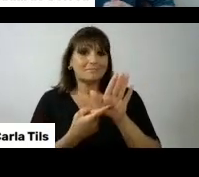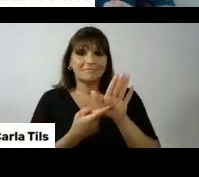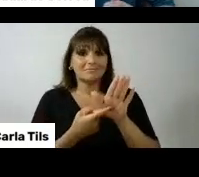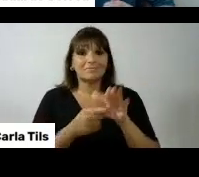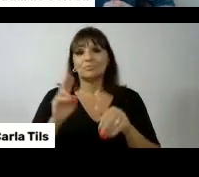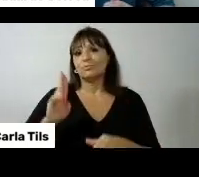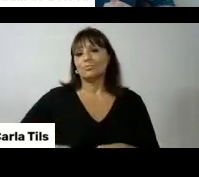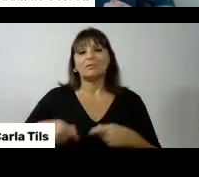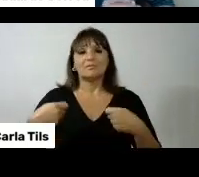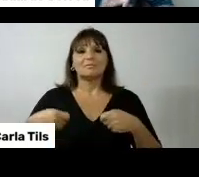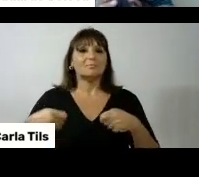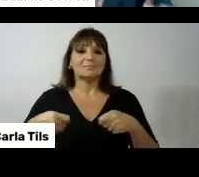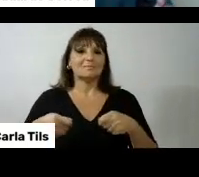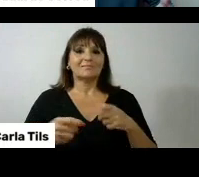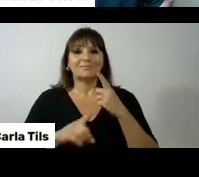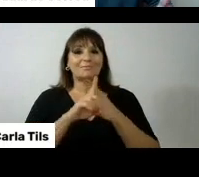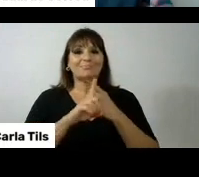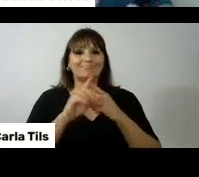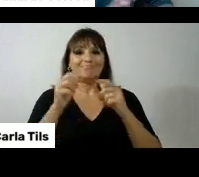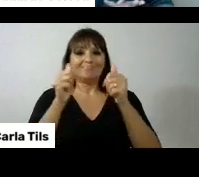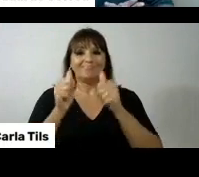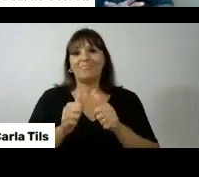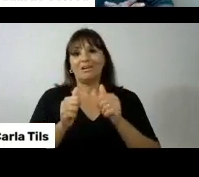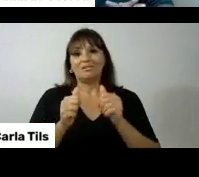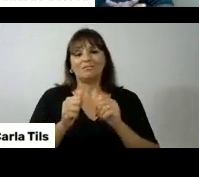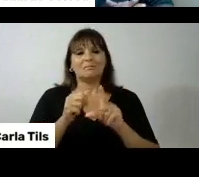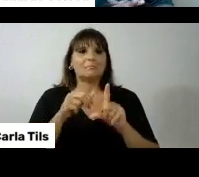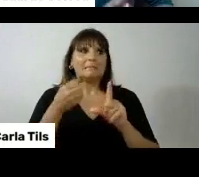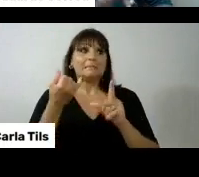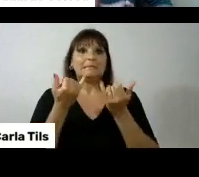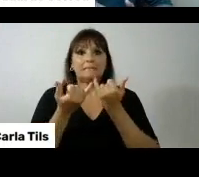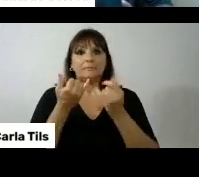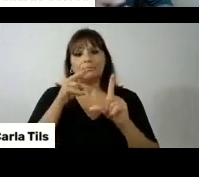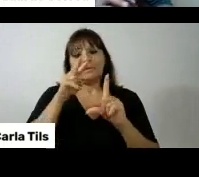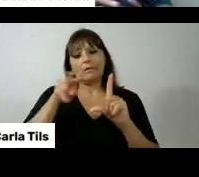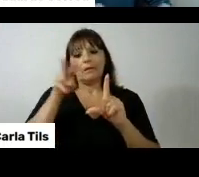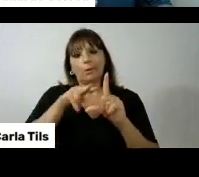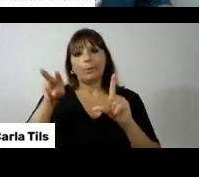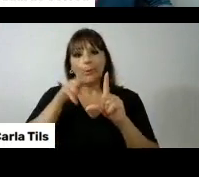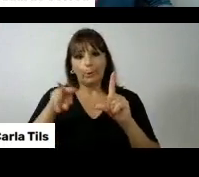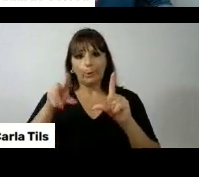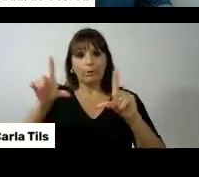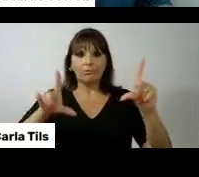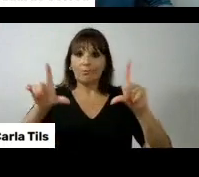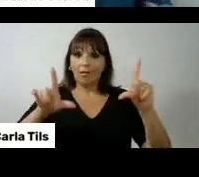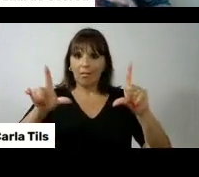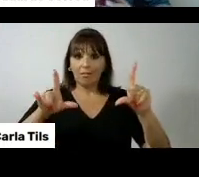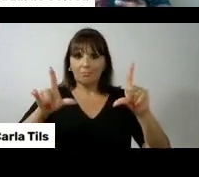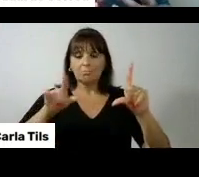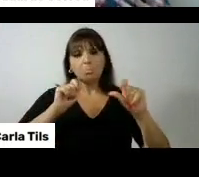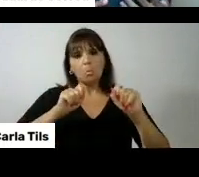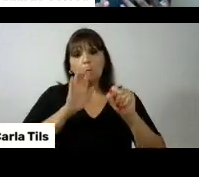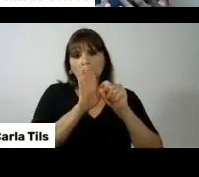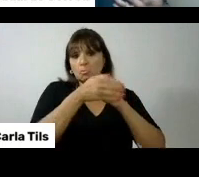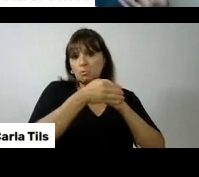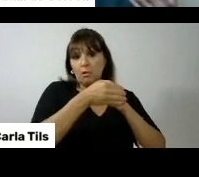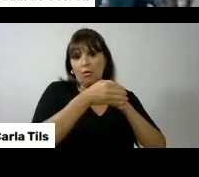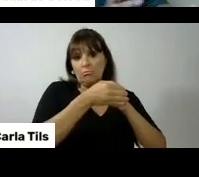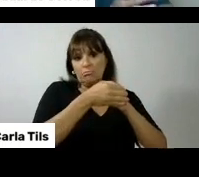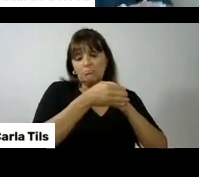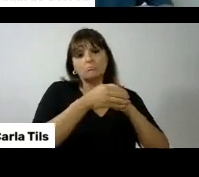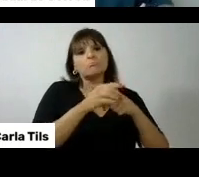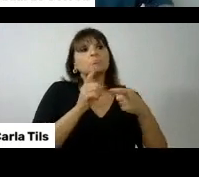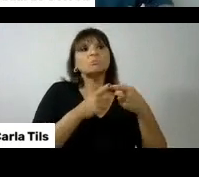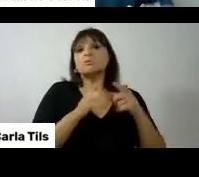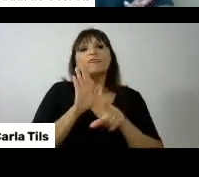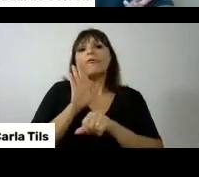aquela imagem. Se ele está utilizando o leitor de tela, por exemplo, aquele elemento pode ser oculto, já que não vai ajudar ele num